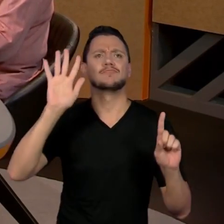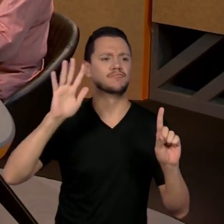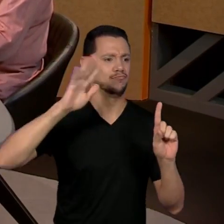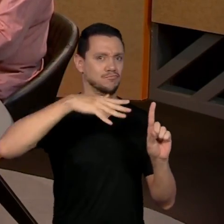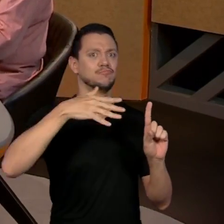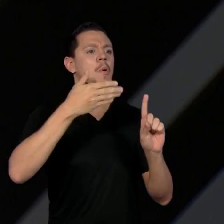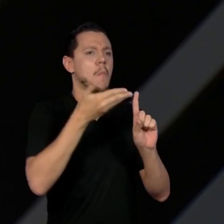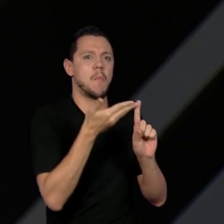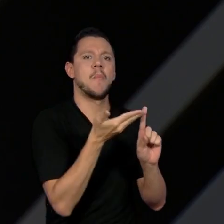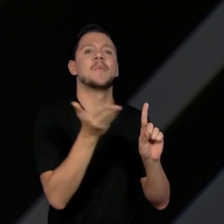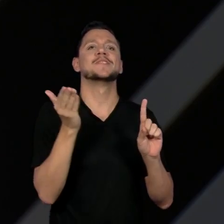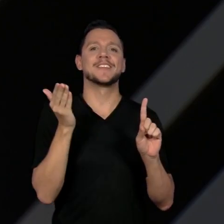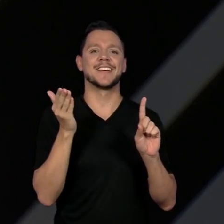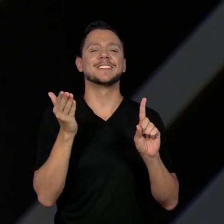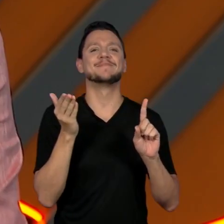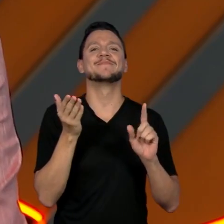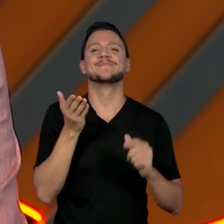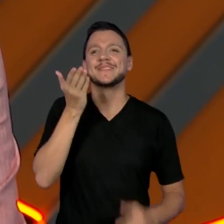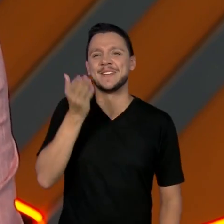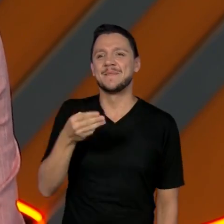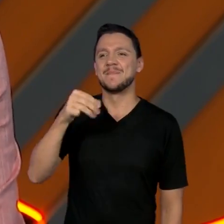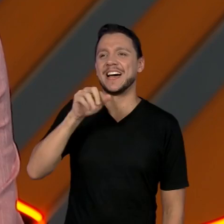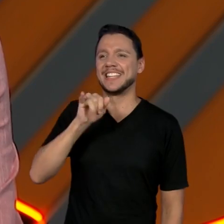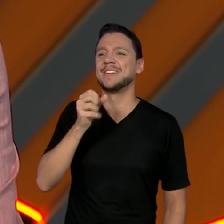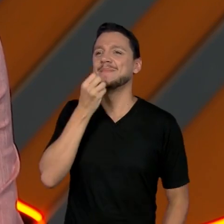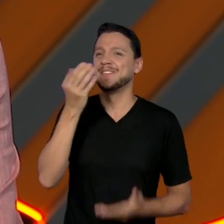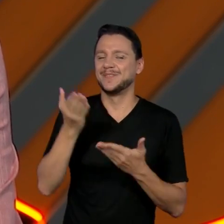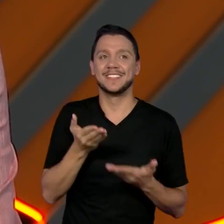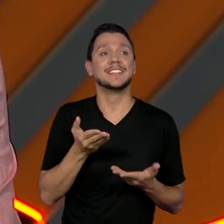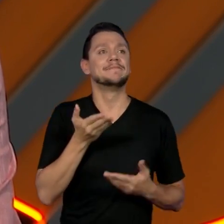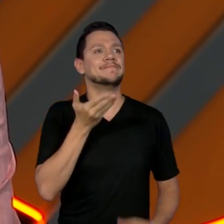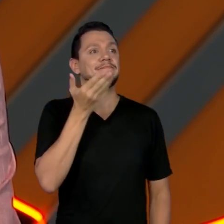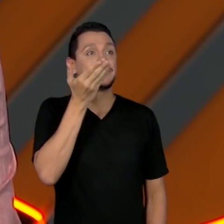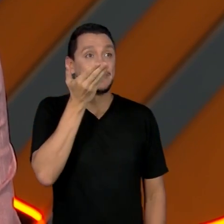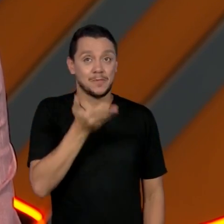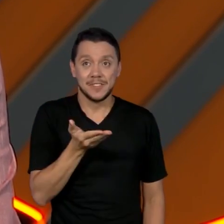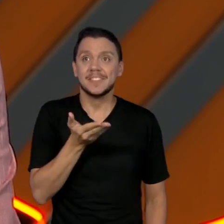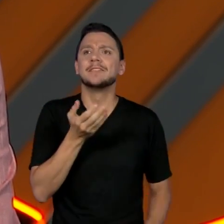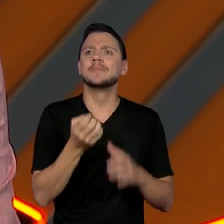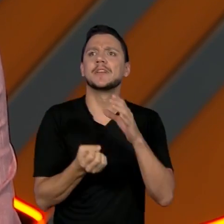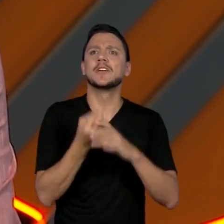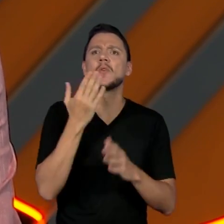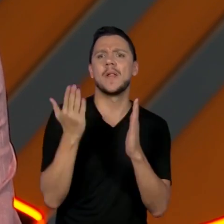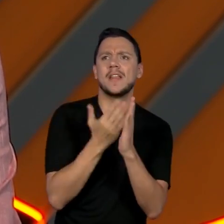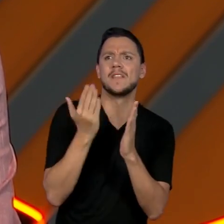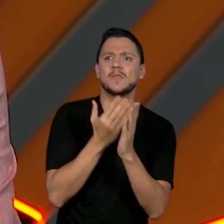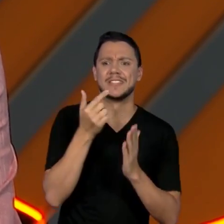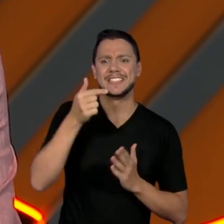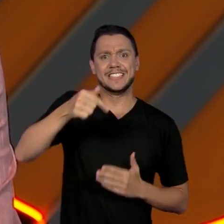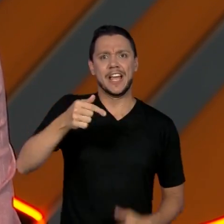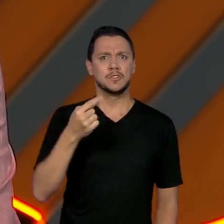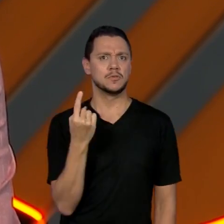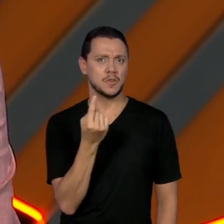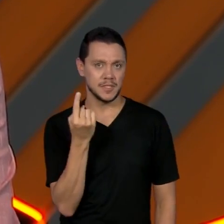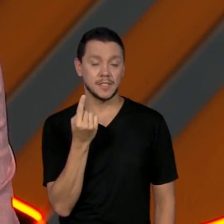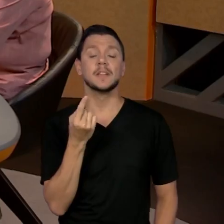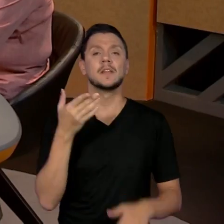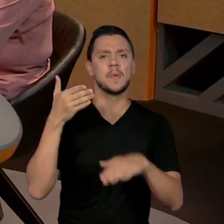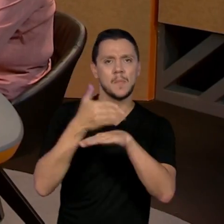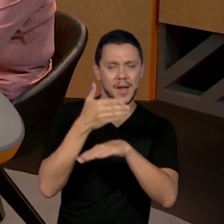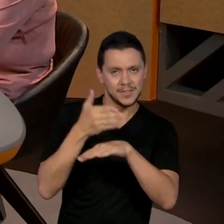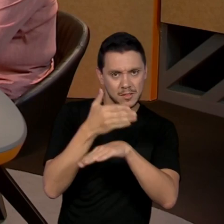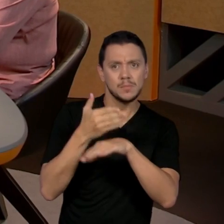bem-vinda. Você é autora de 7 livros individuais e participou de outras 10